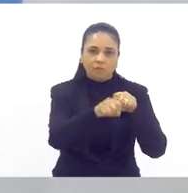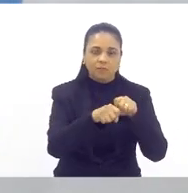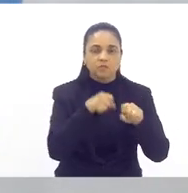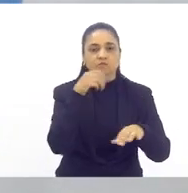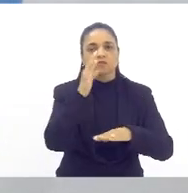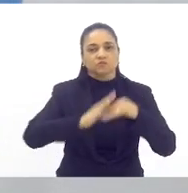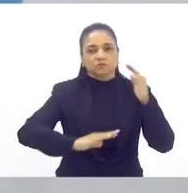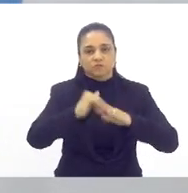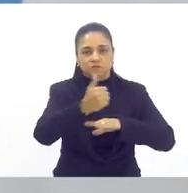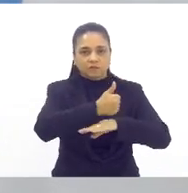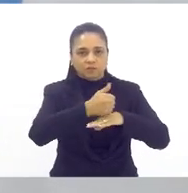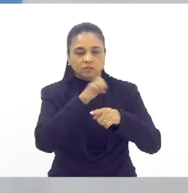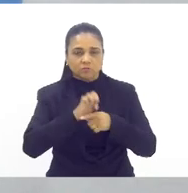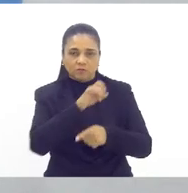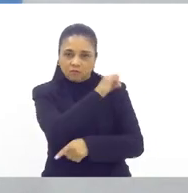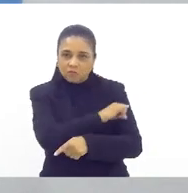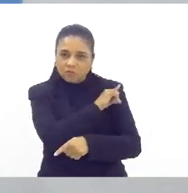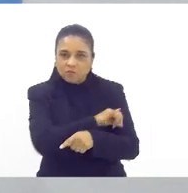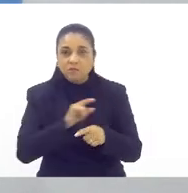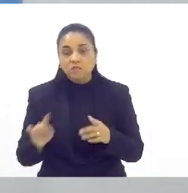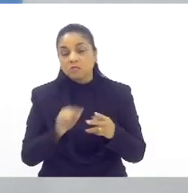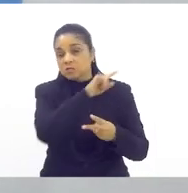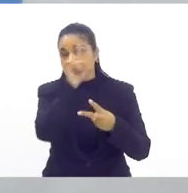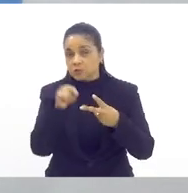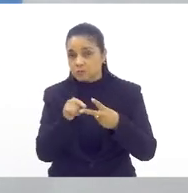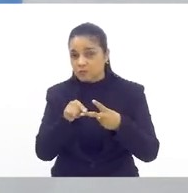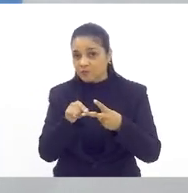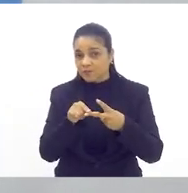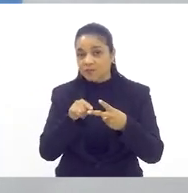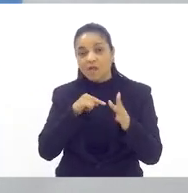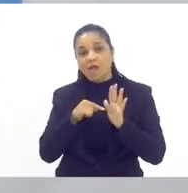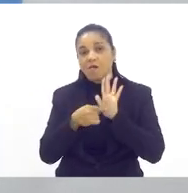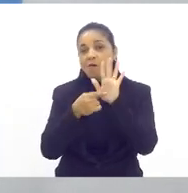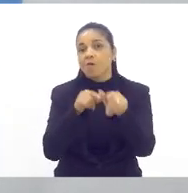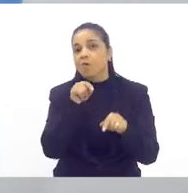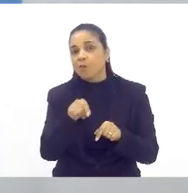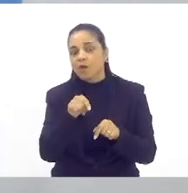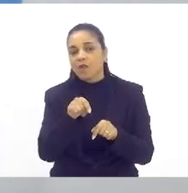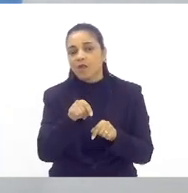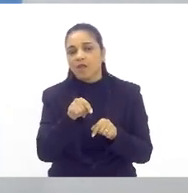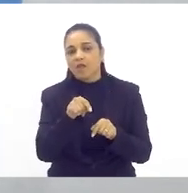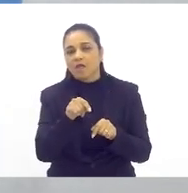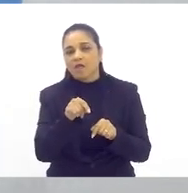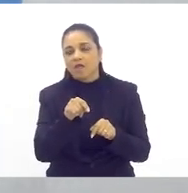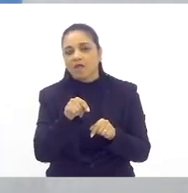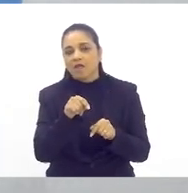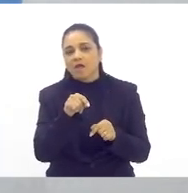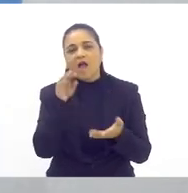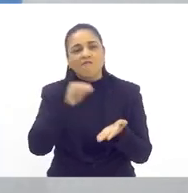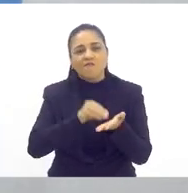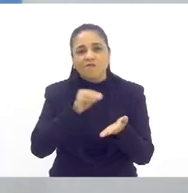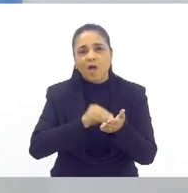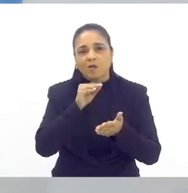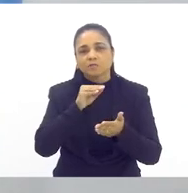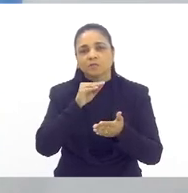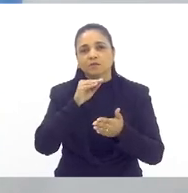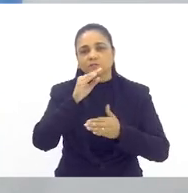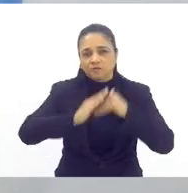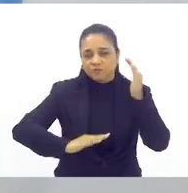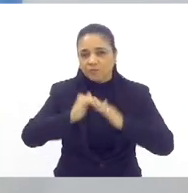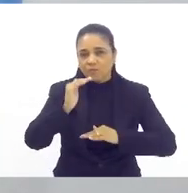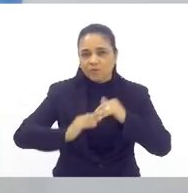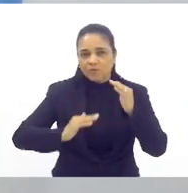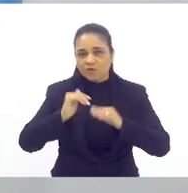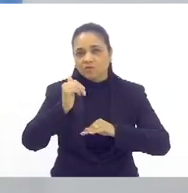do Estado do Rio de Janeiro Isso é um ponto segundo ponto apontado aqui é defasagem de pessoa da assistência